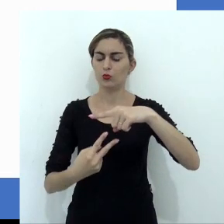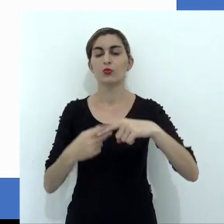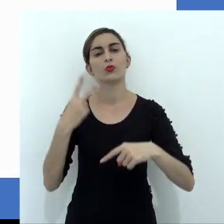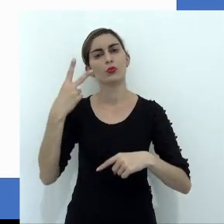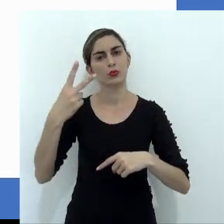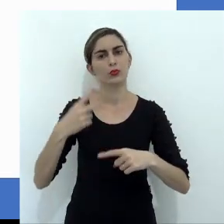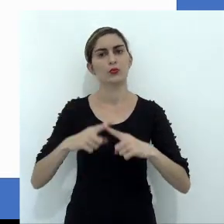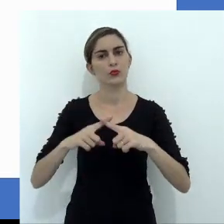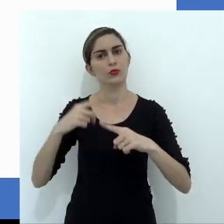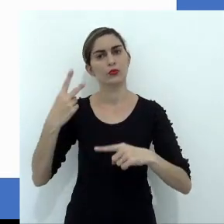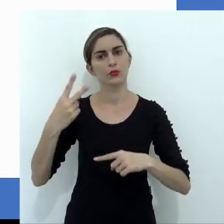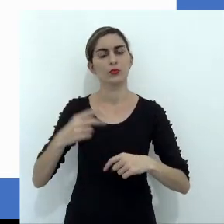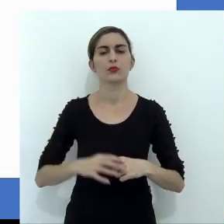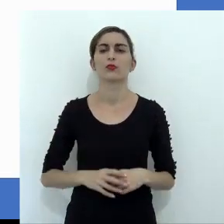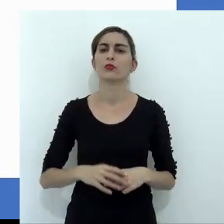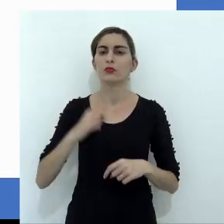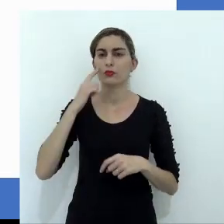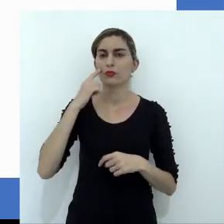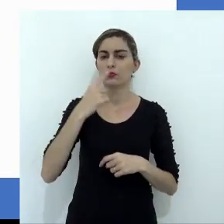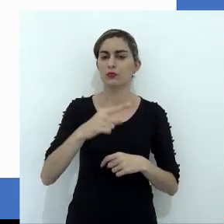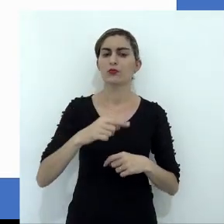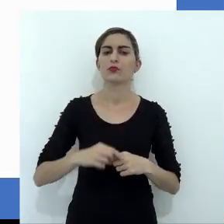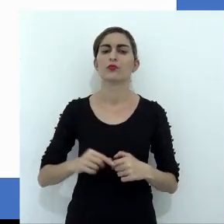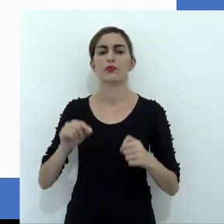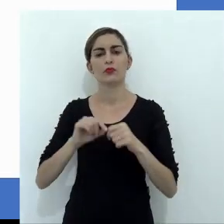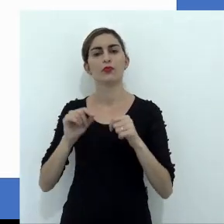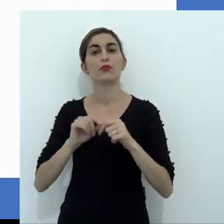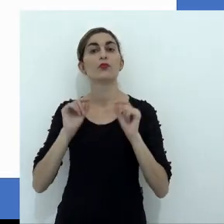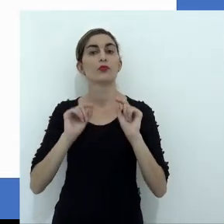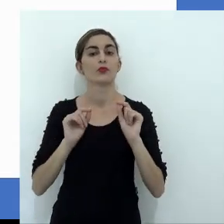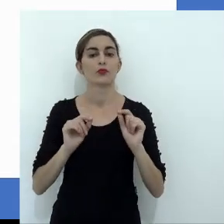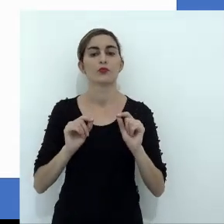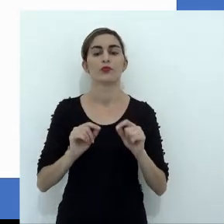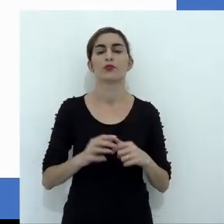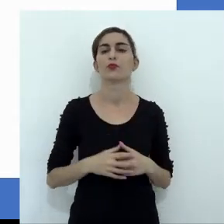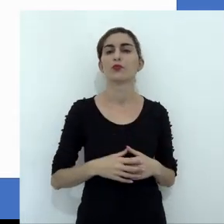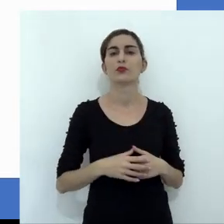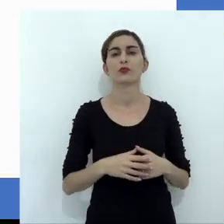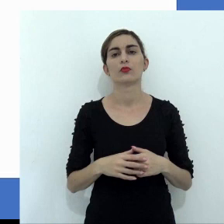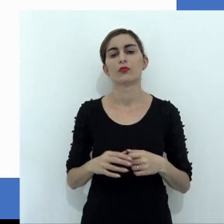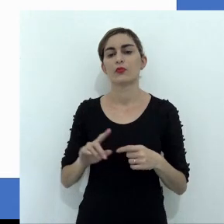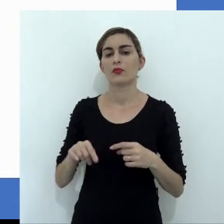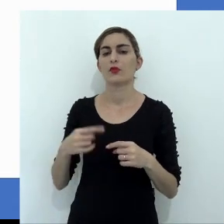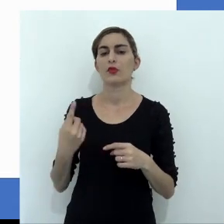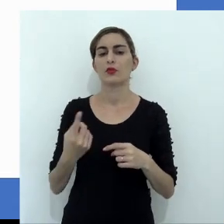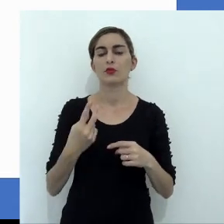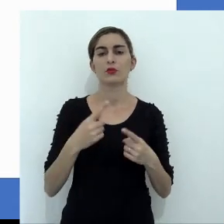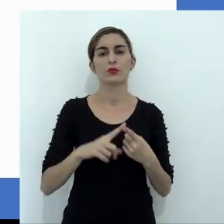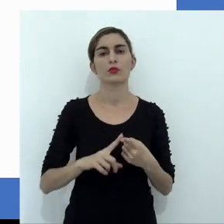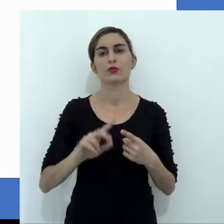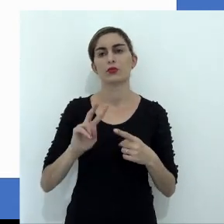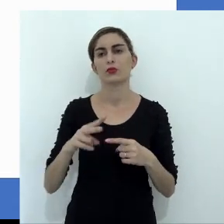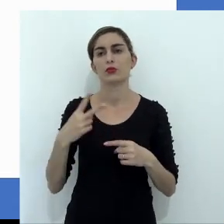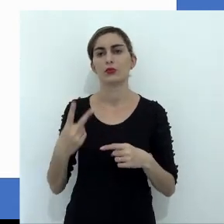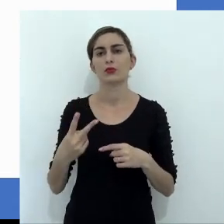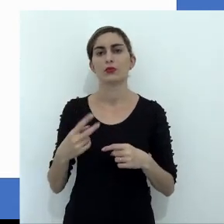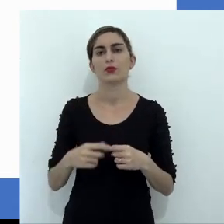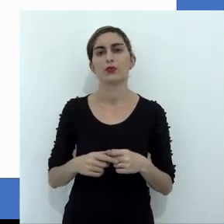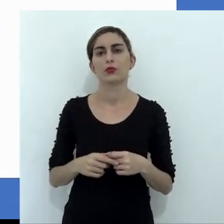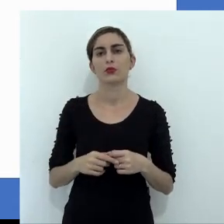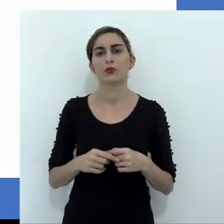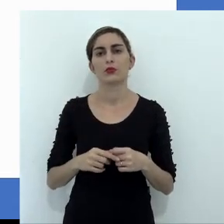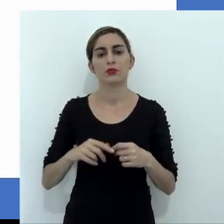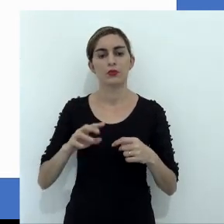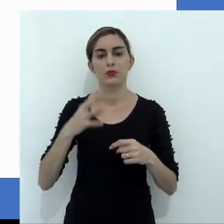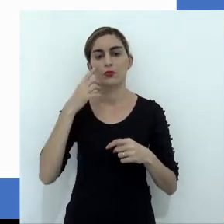por quanto? Por 2. Fazendo essas multiplicações em cima, a gente vai ficar com o quê? 1 que multiplica 2 é igual a 2 e 2 que multiplica 2